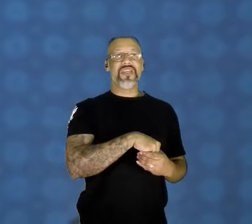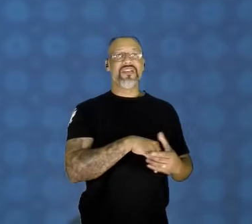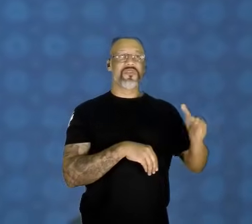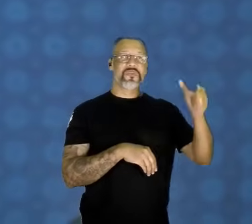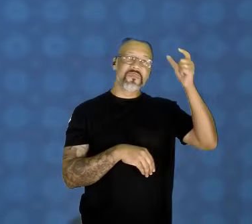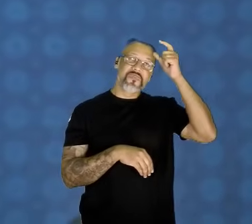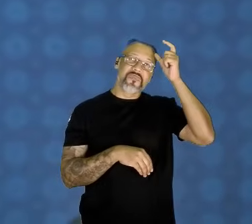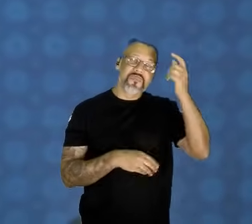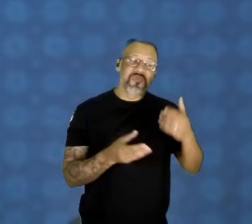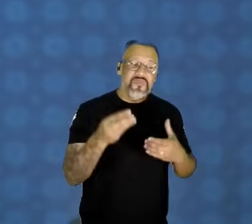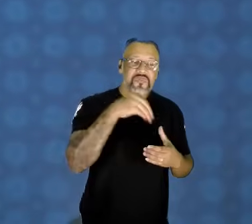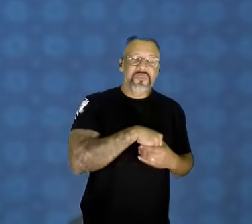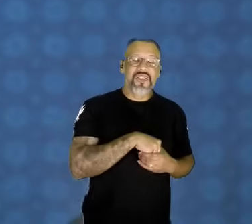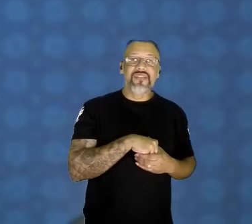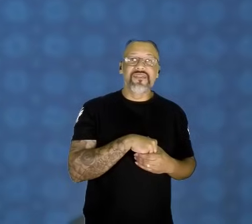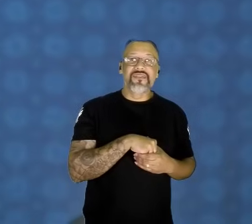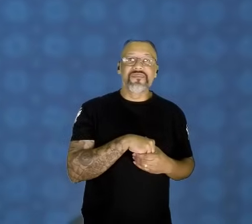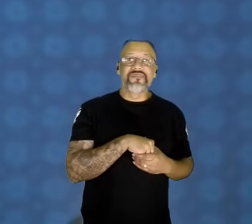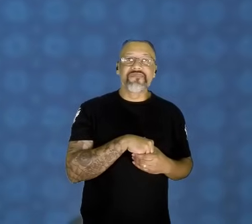testa.